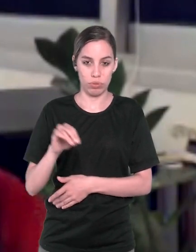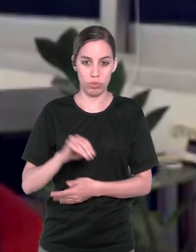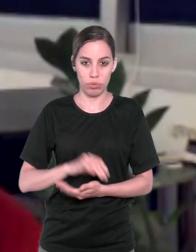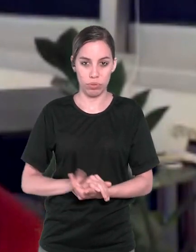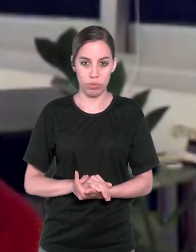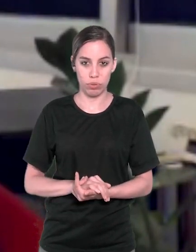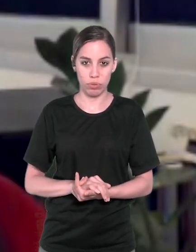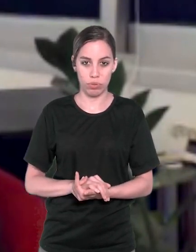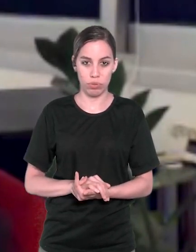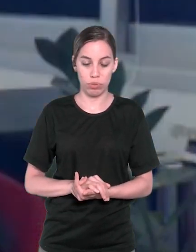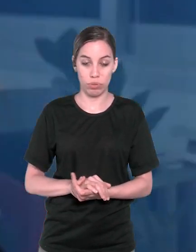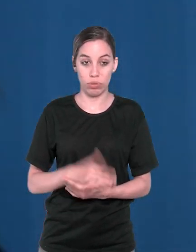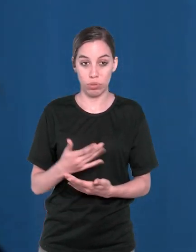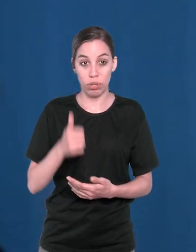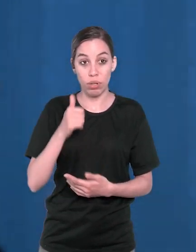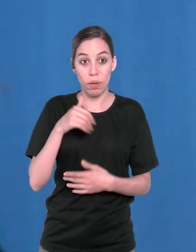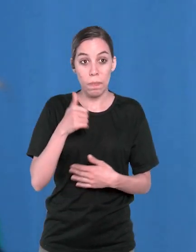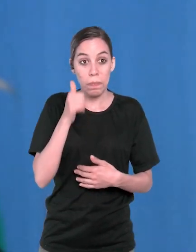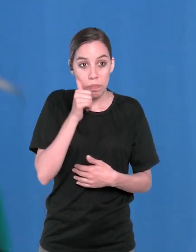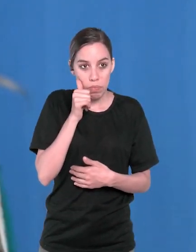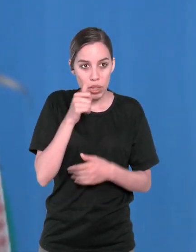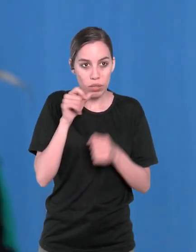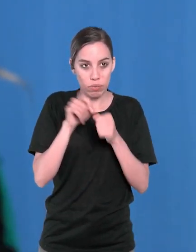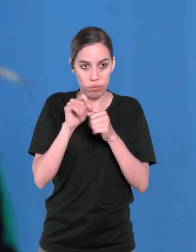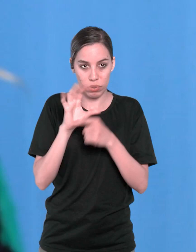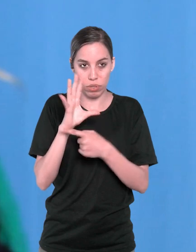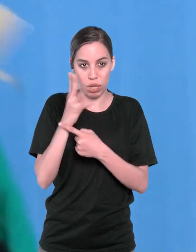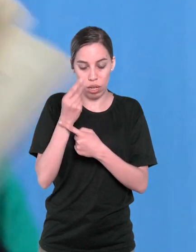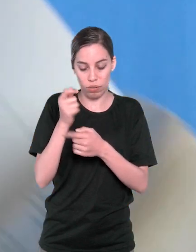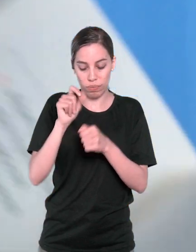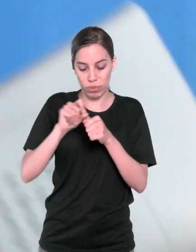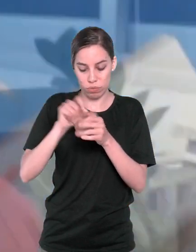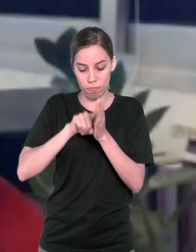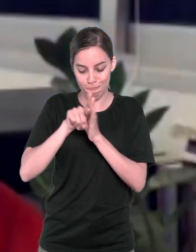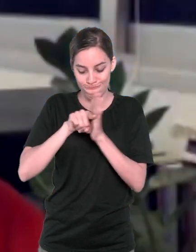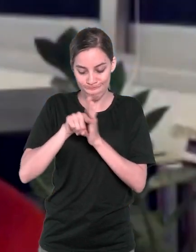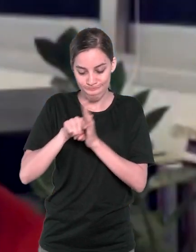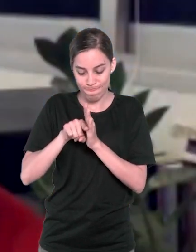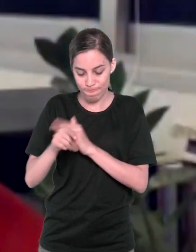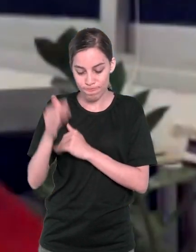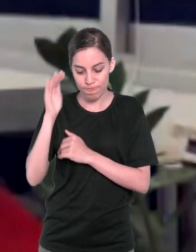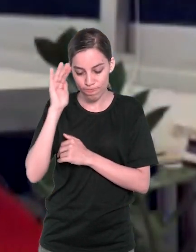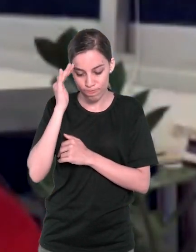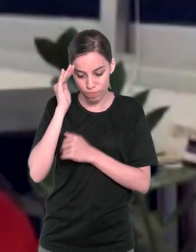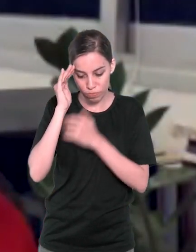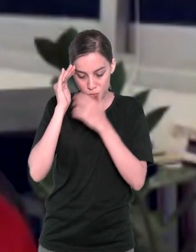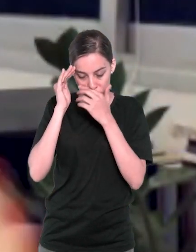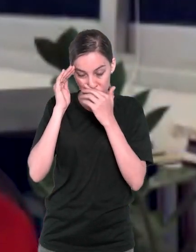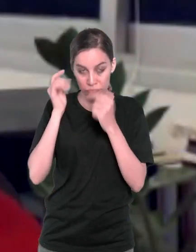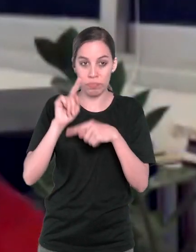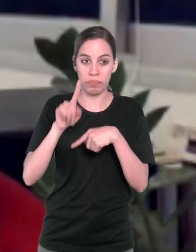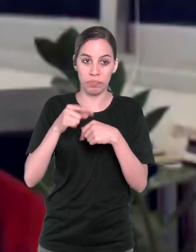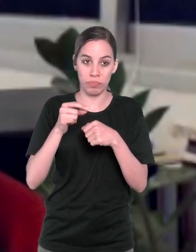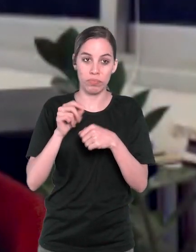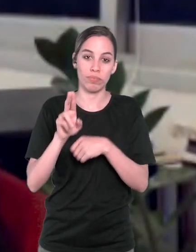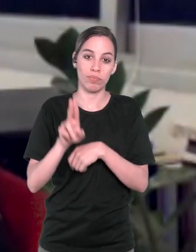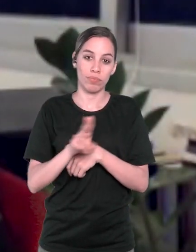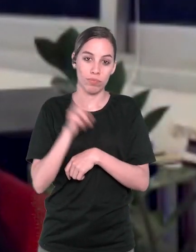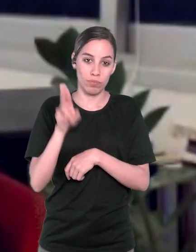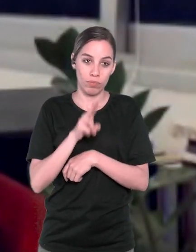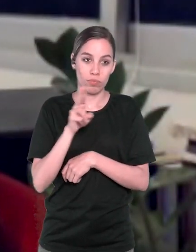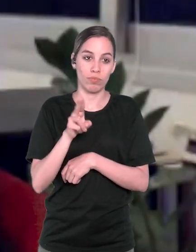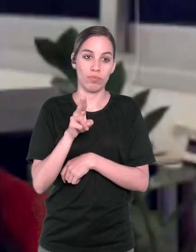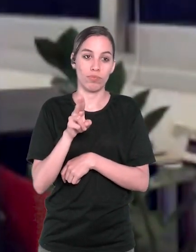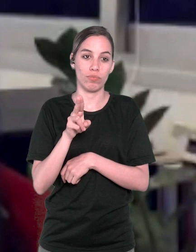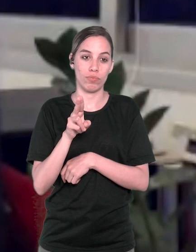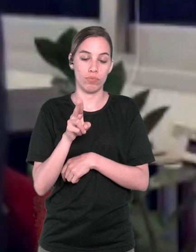A artista fez uma pesquisa, né, e trouxe isso junto com ossos humanos, né?